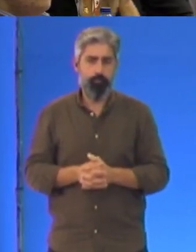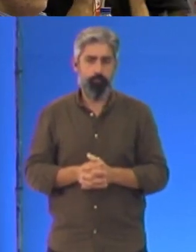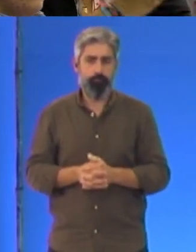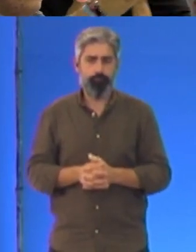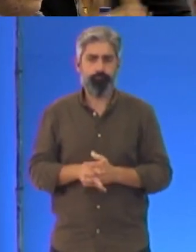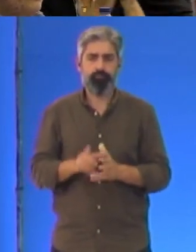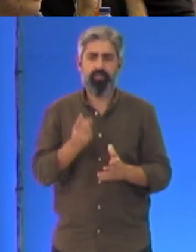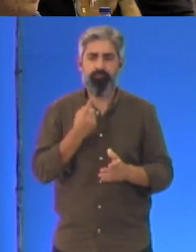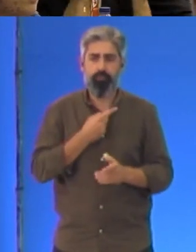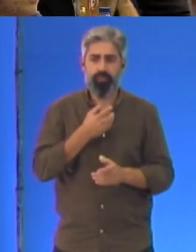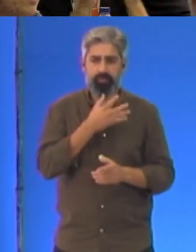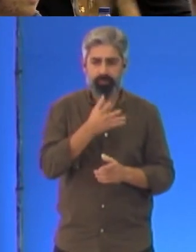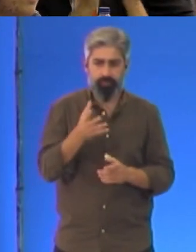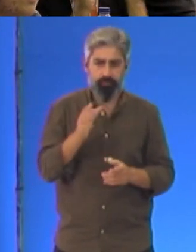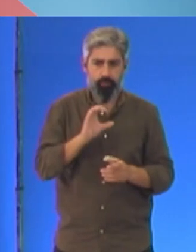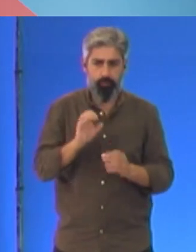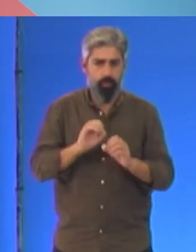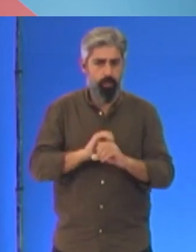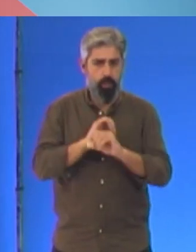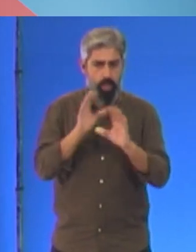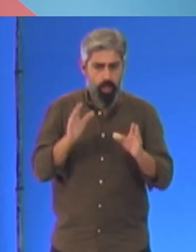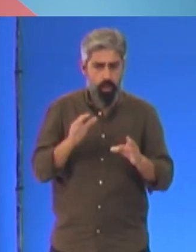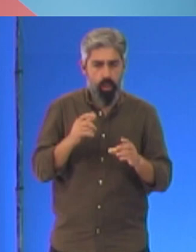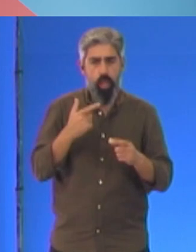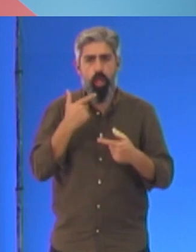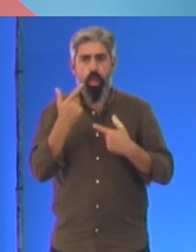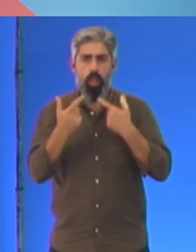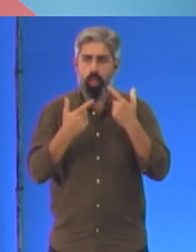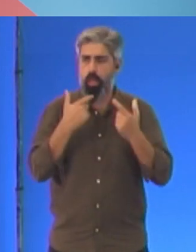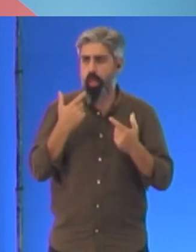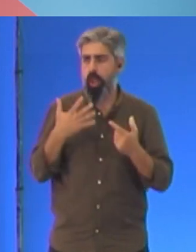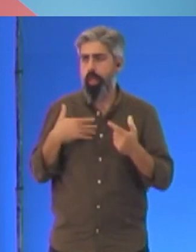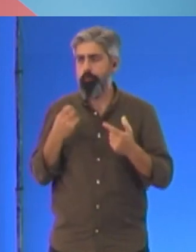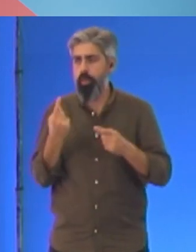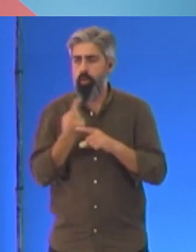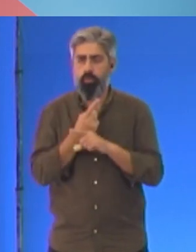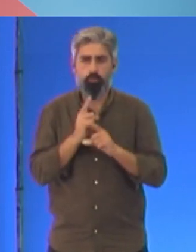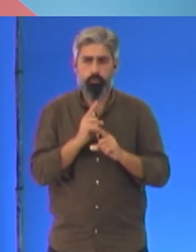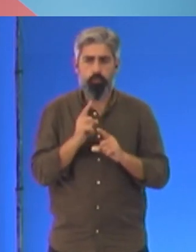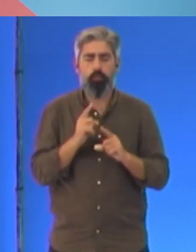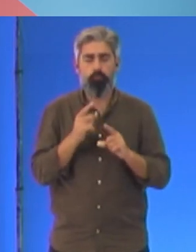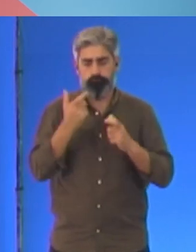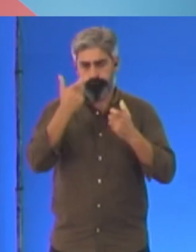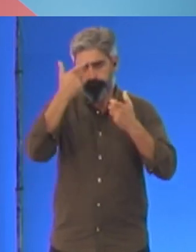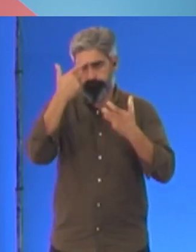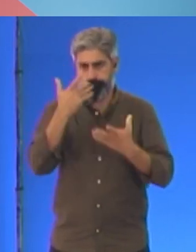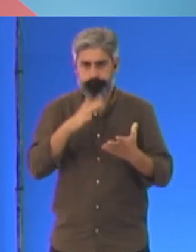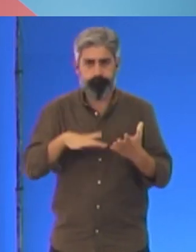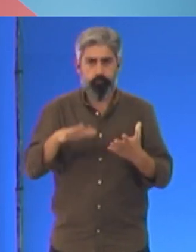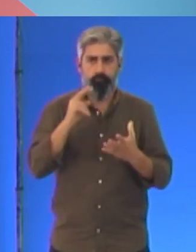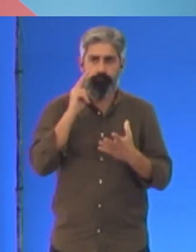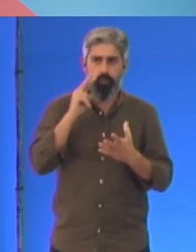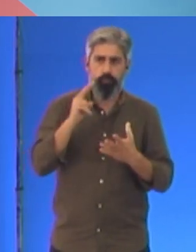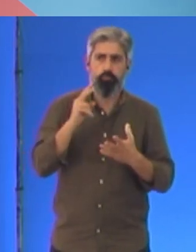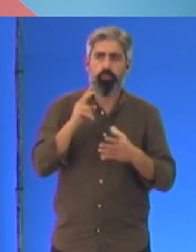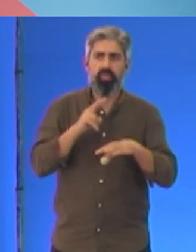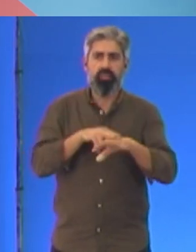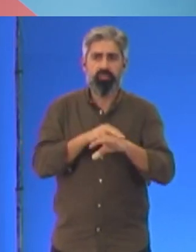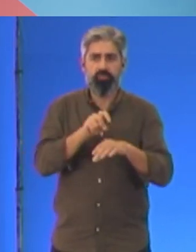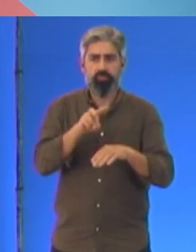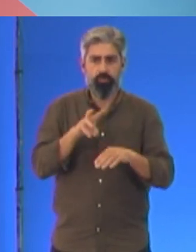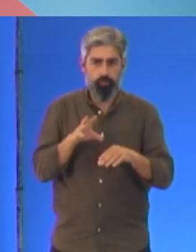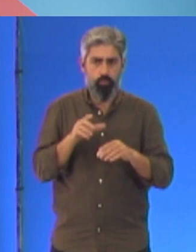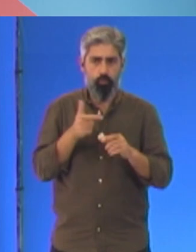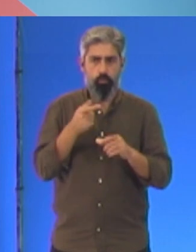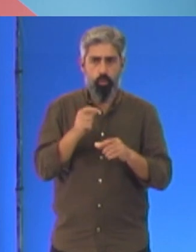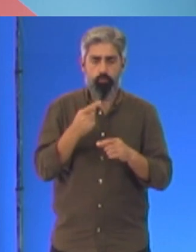veio-vos dizer-vos conta lá clareza sem muros de Lamentações queria enorme perplexidade quando vemos dirigentes do bloco